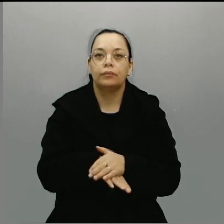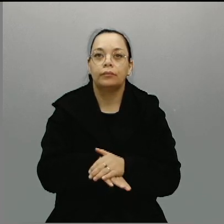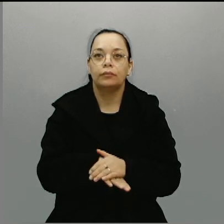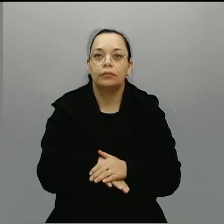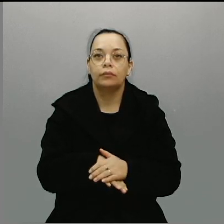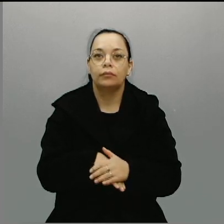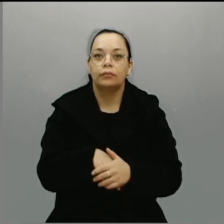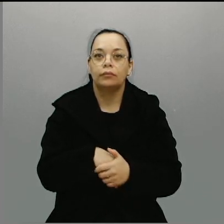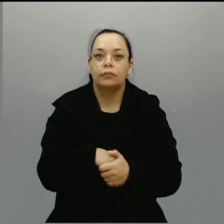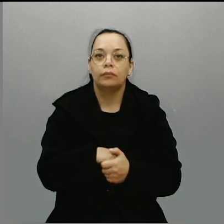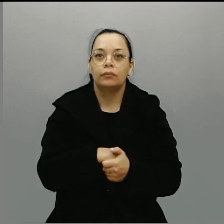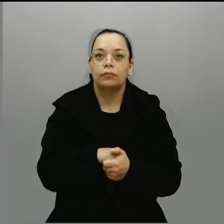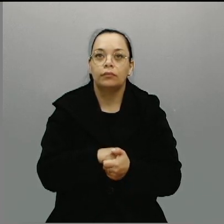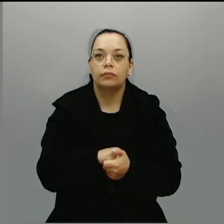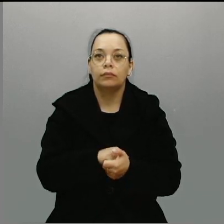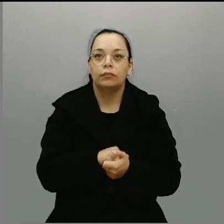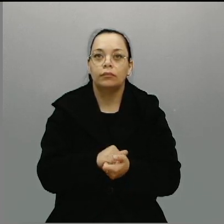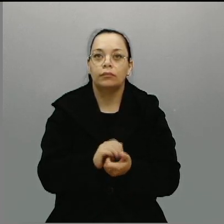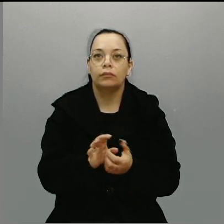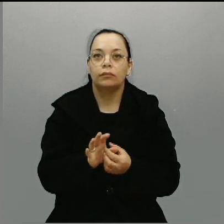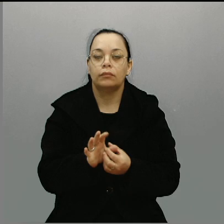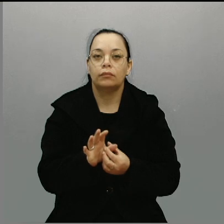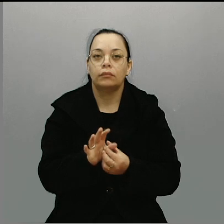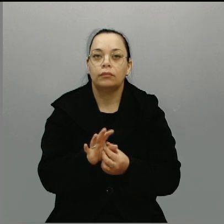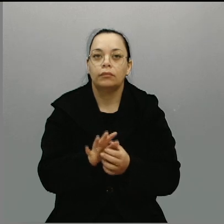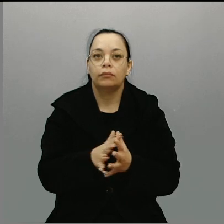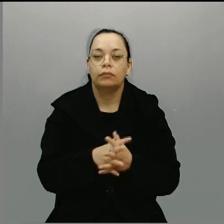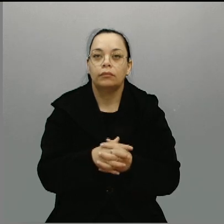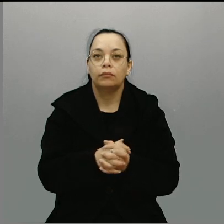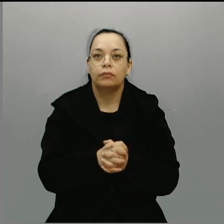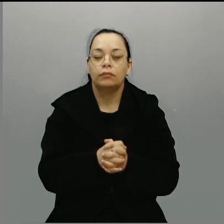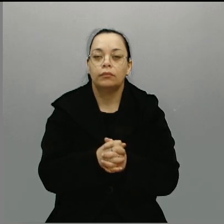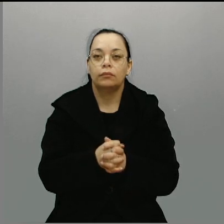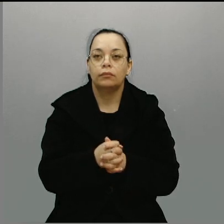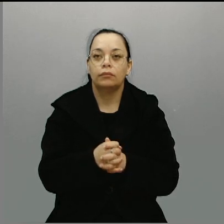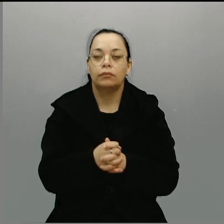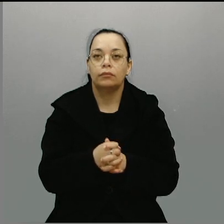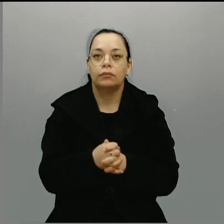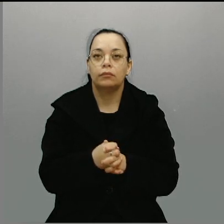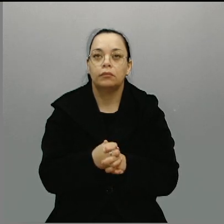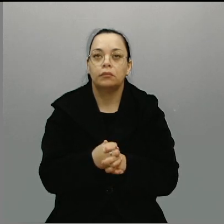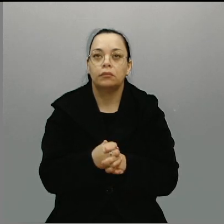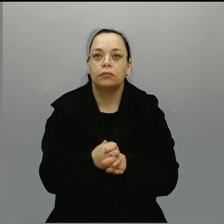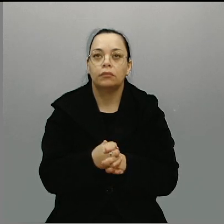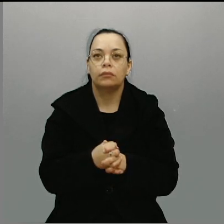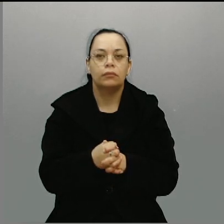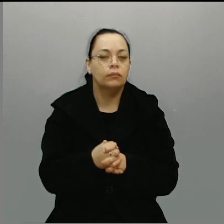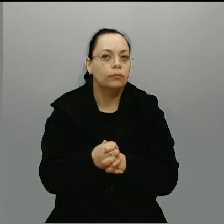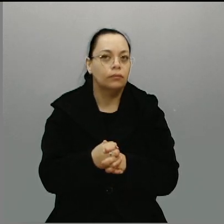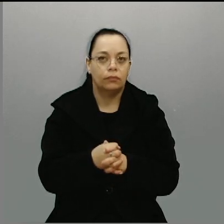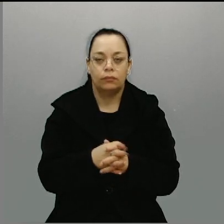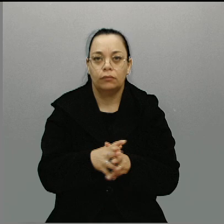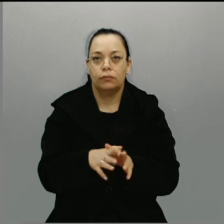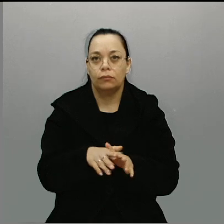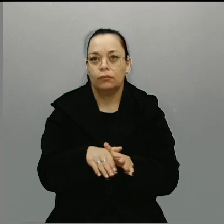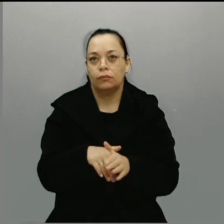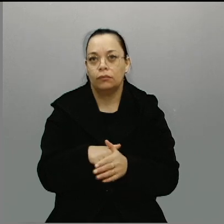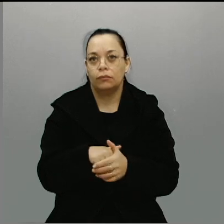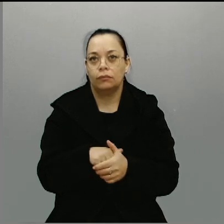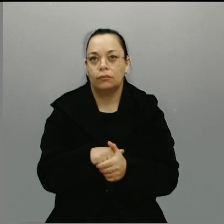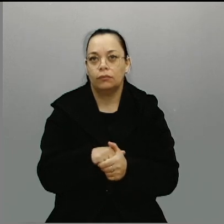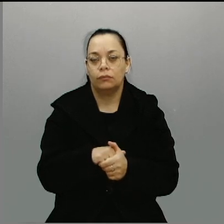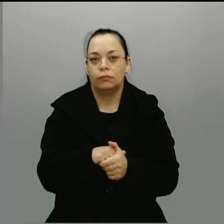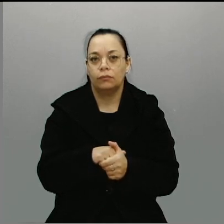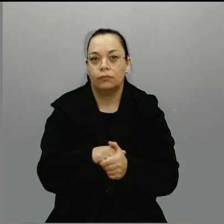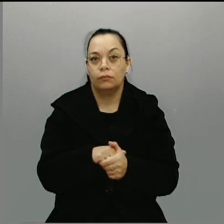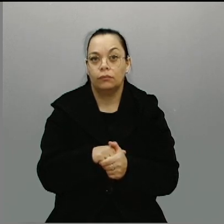trabalho de equipe, um trabalho que vem sendo dado continuidade e não poderia haver que melhor hora, no dia do